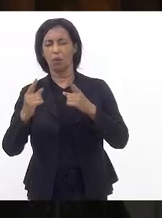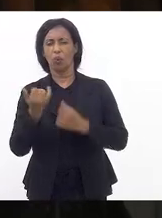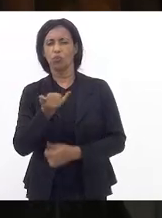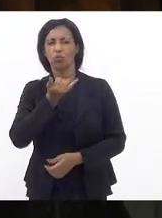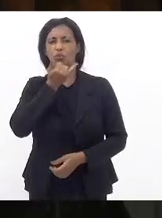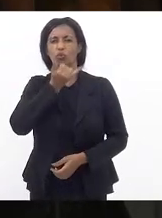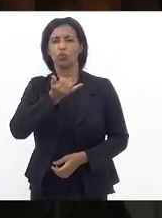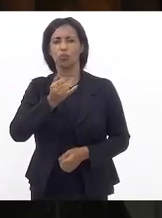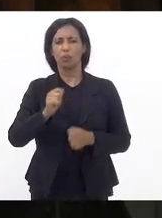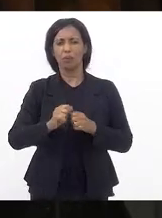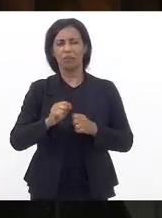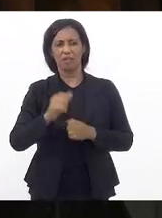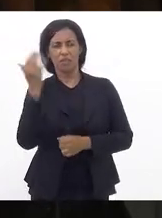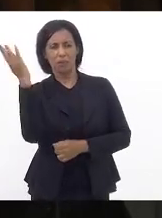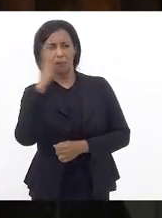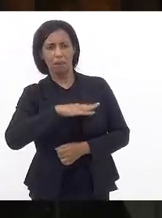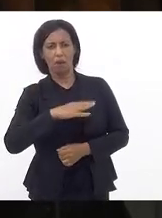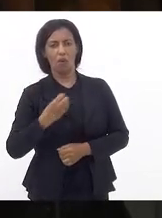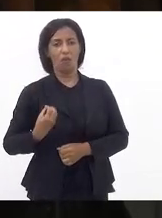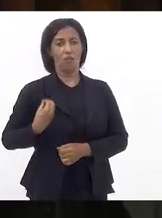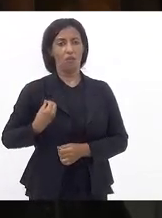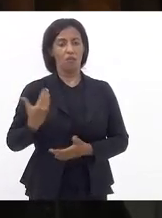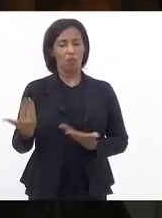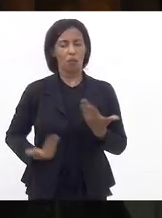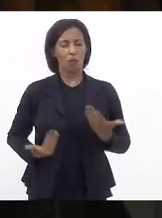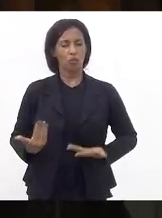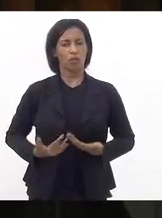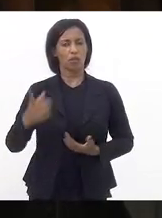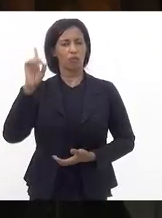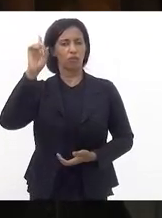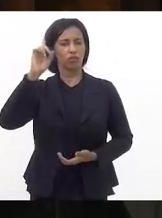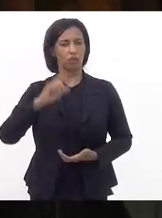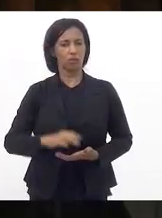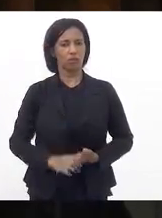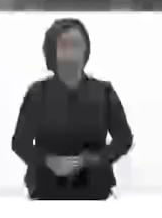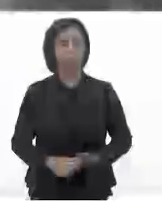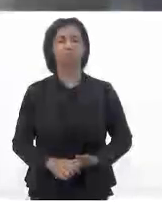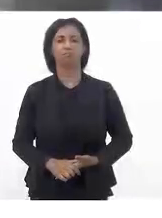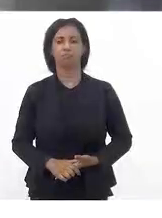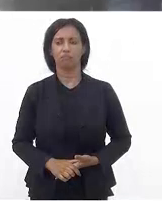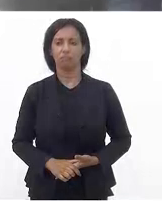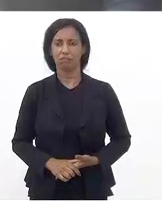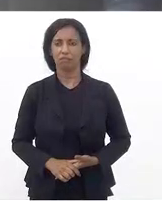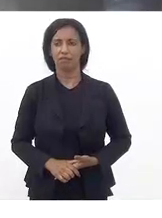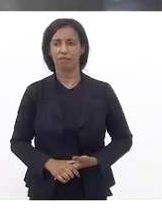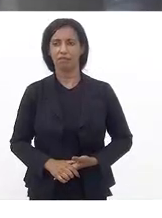desculpa para fazer o mal vivam como servos de Deus obrigado aí